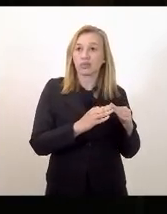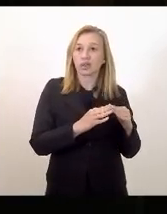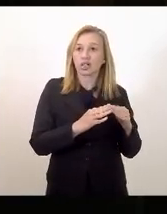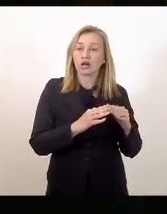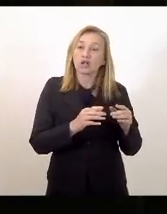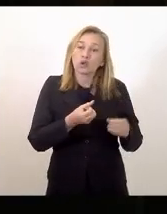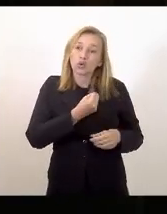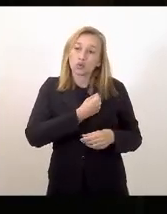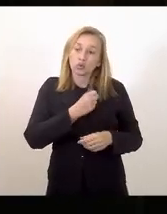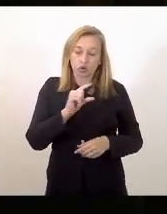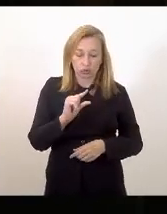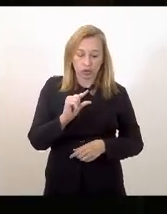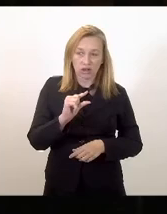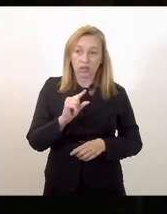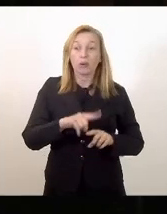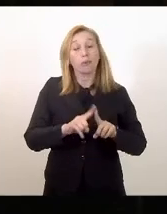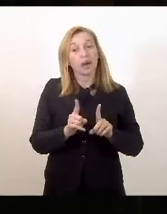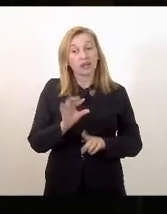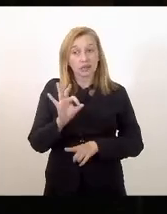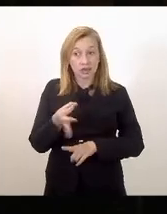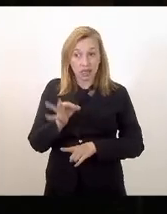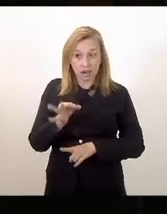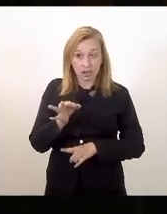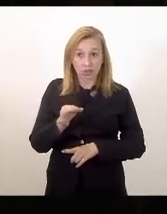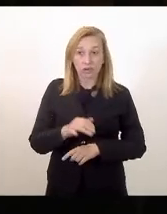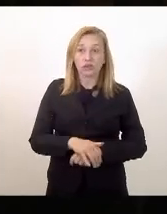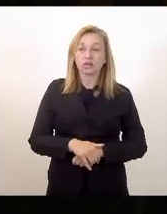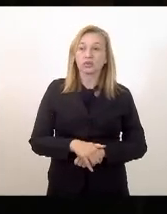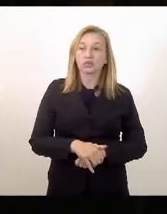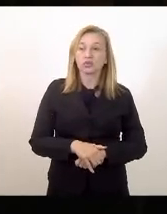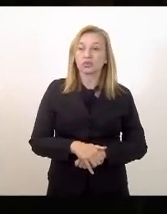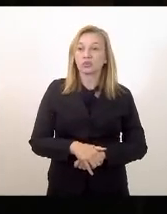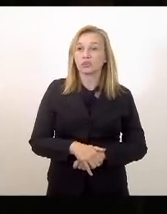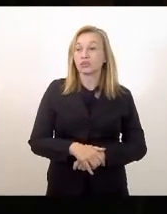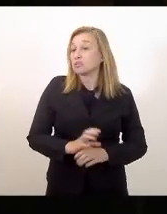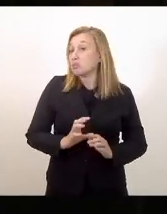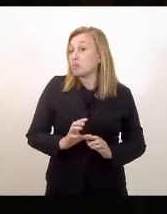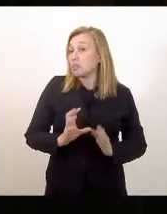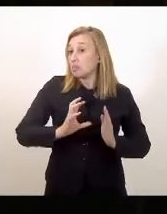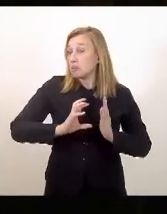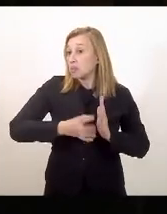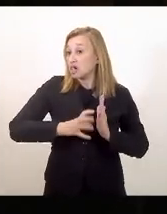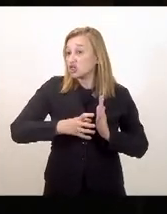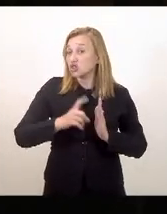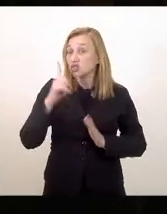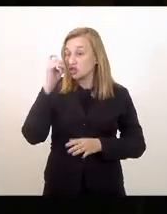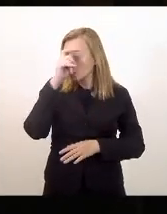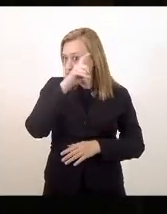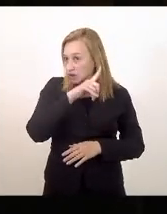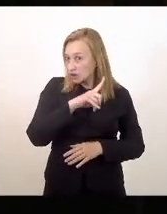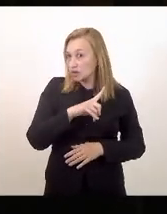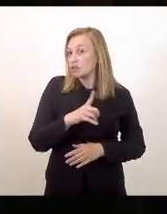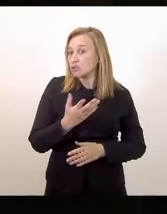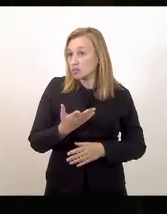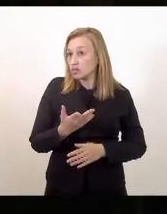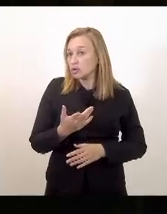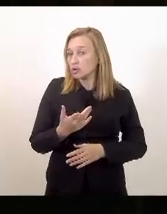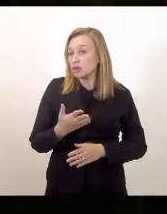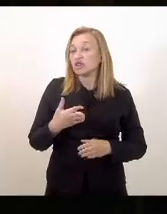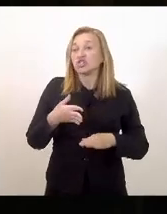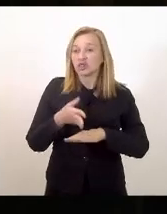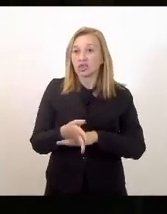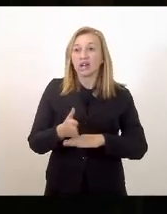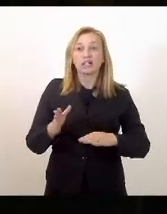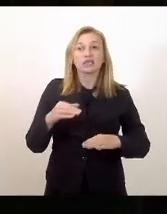menor bancada, mas, por óbvio e essência, seria um partido que teria dificuldade, inclusive, de adentrar dentro